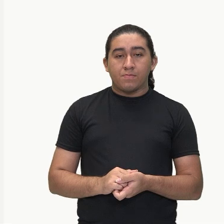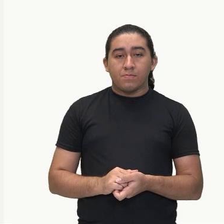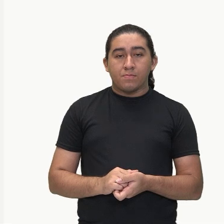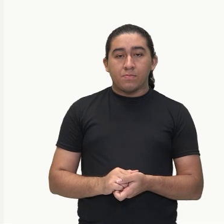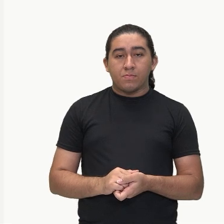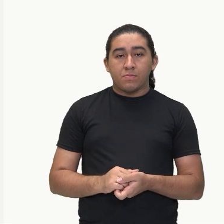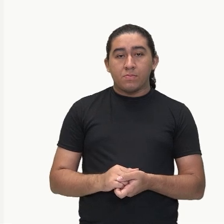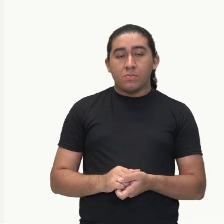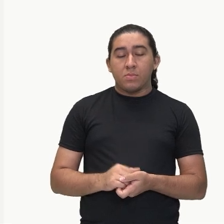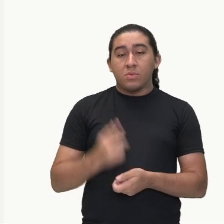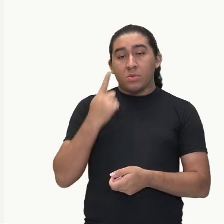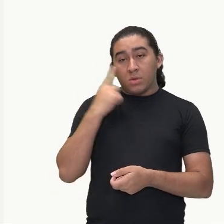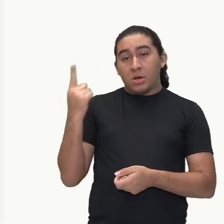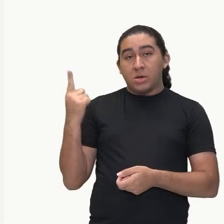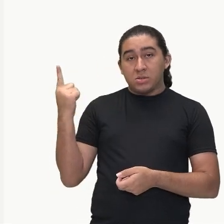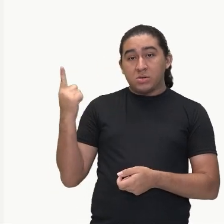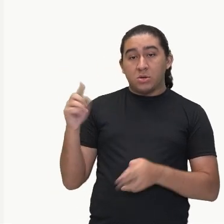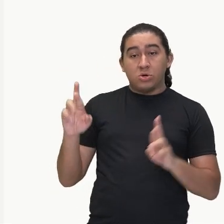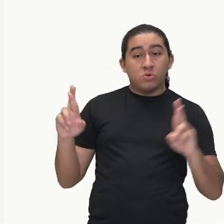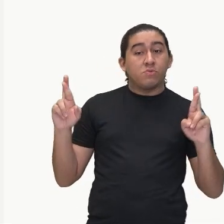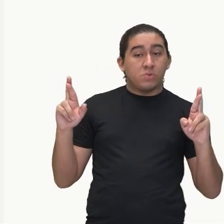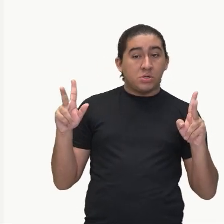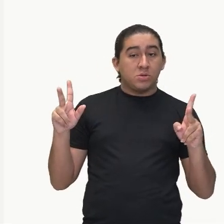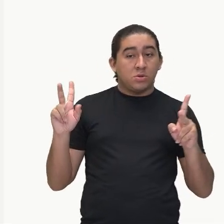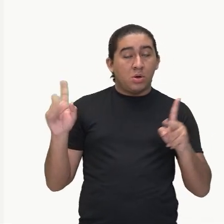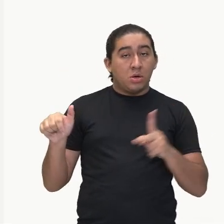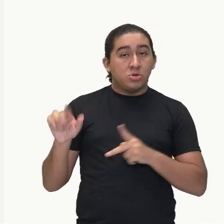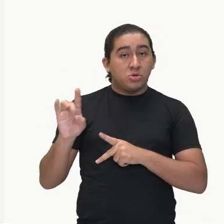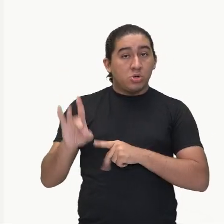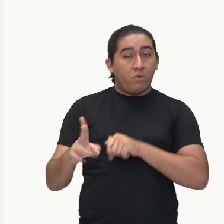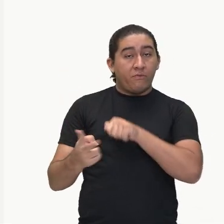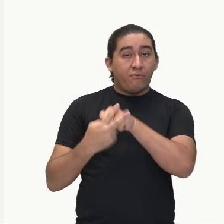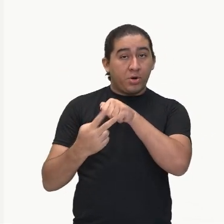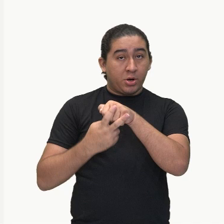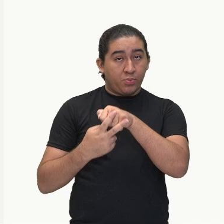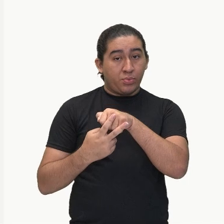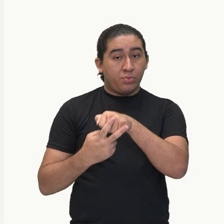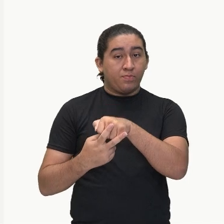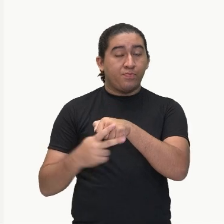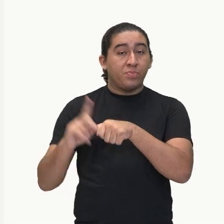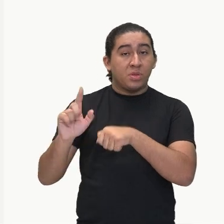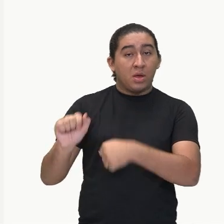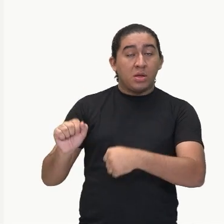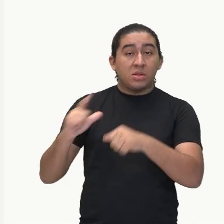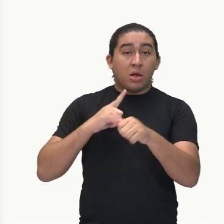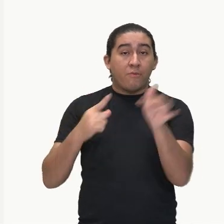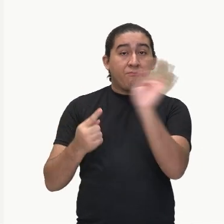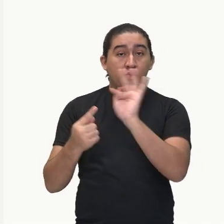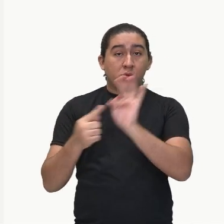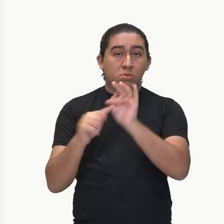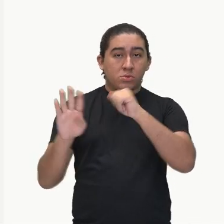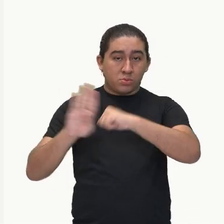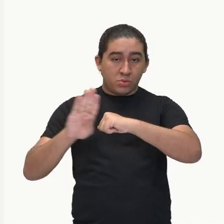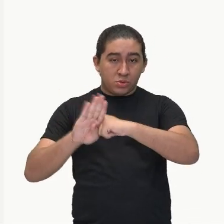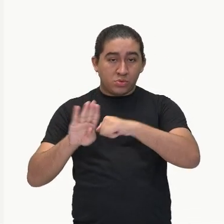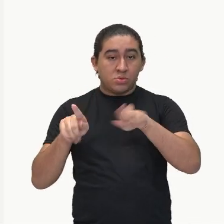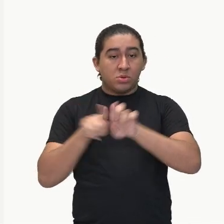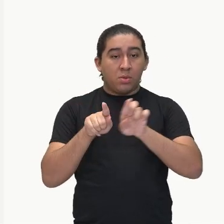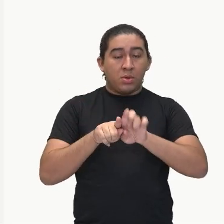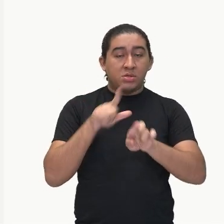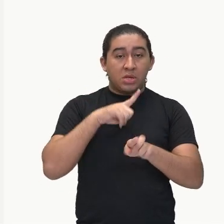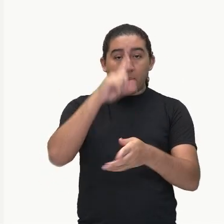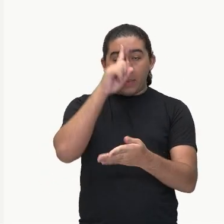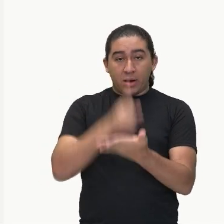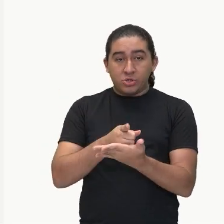era locução. Aqui no caso é um verbo que está sendo substantivo e tem valor imperativo